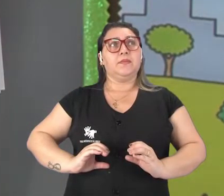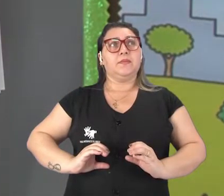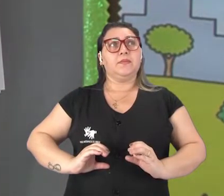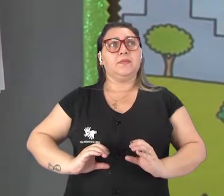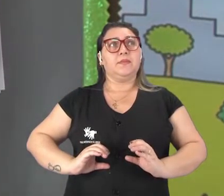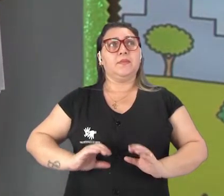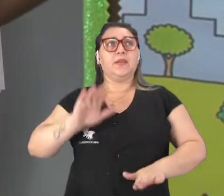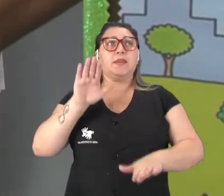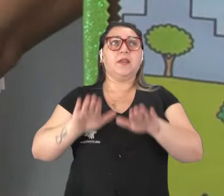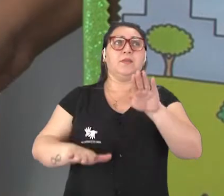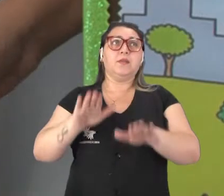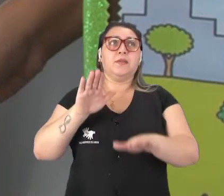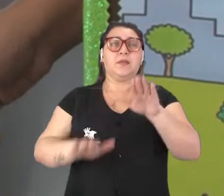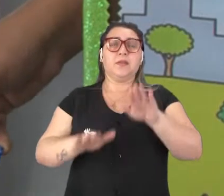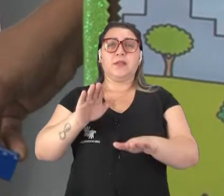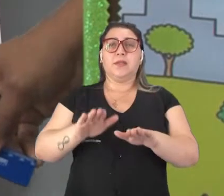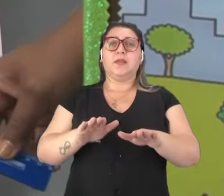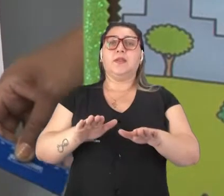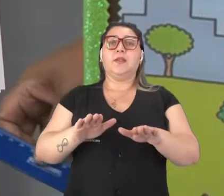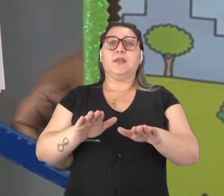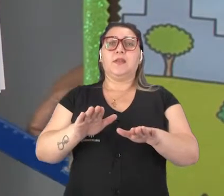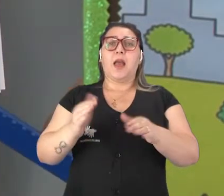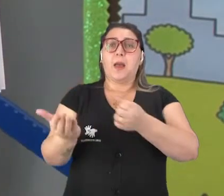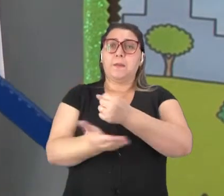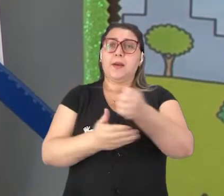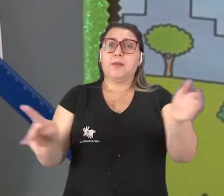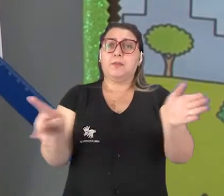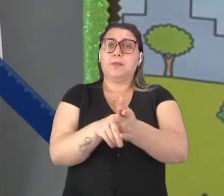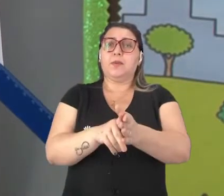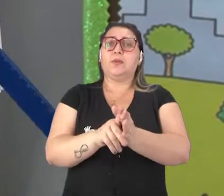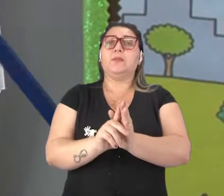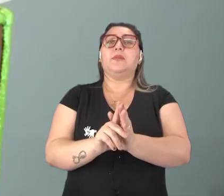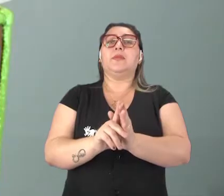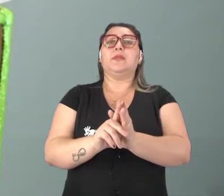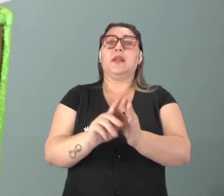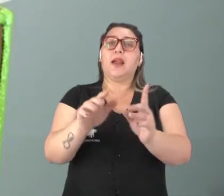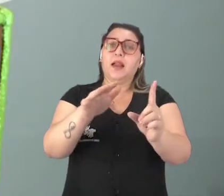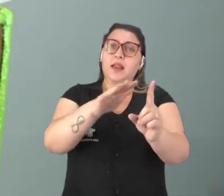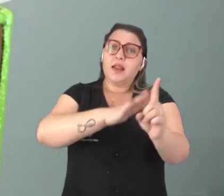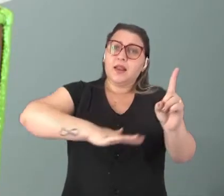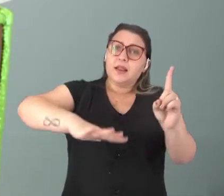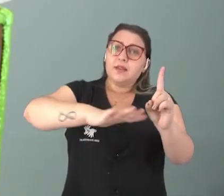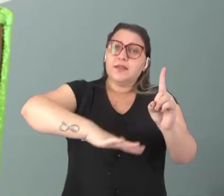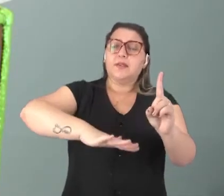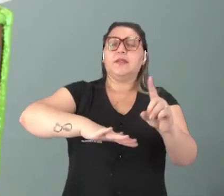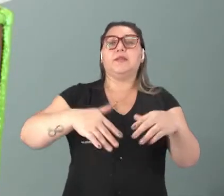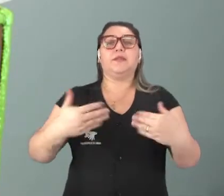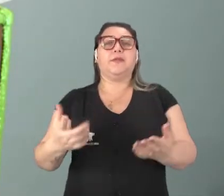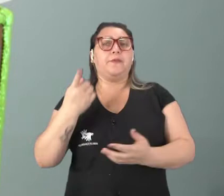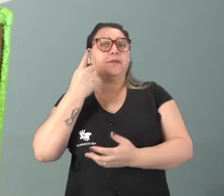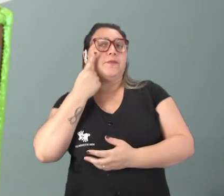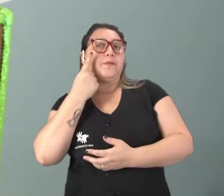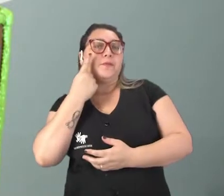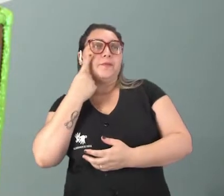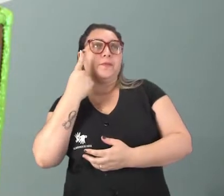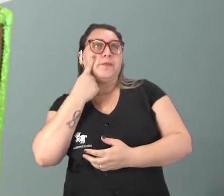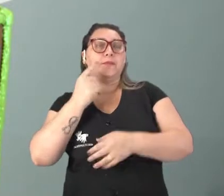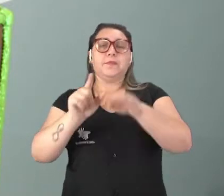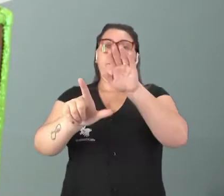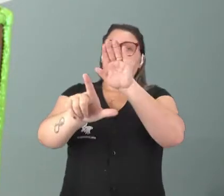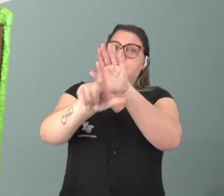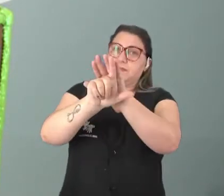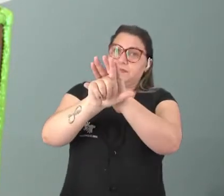de acordo com os princípios daquela sociedade. Então, vejam que a